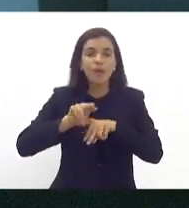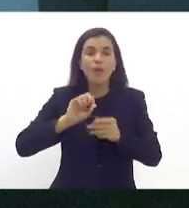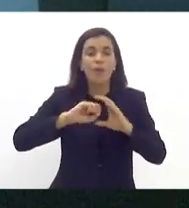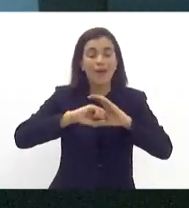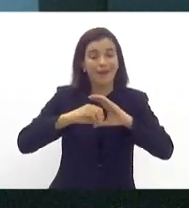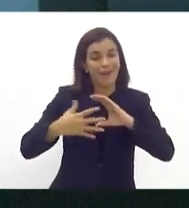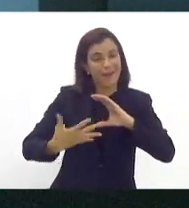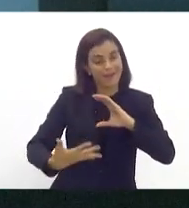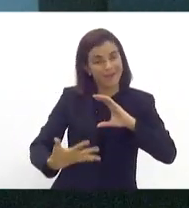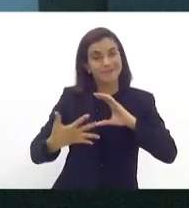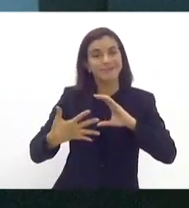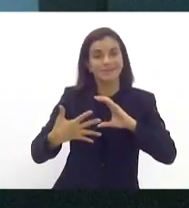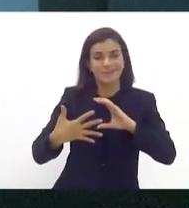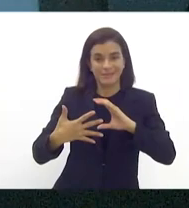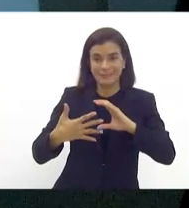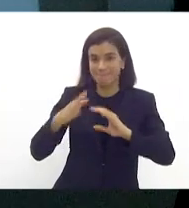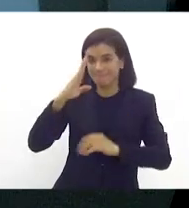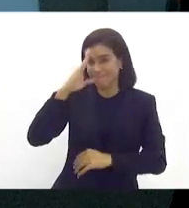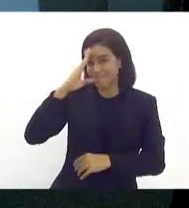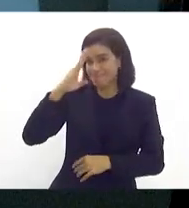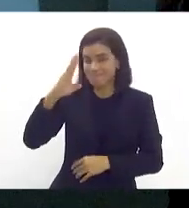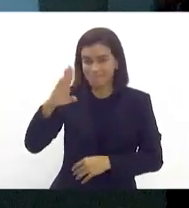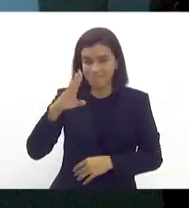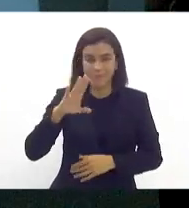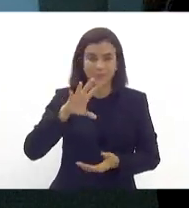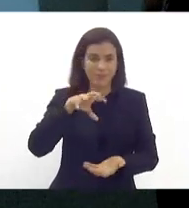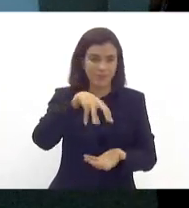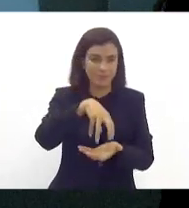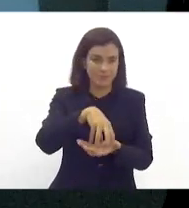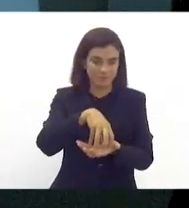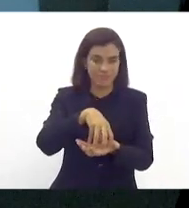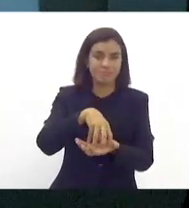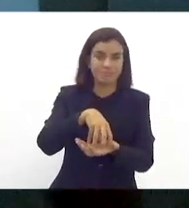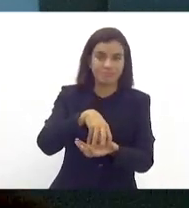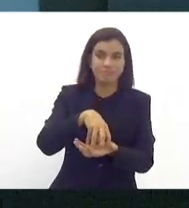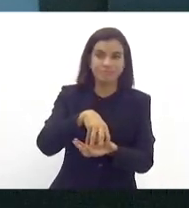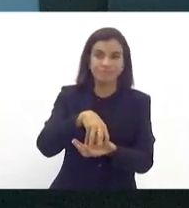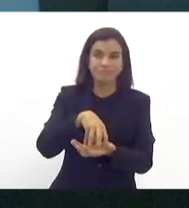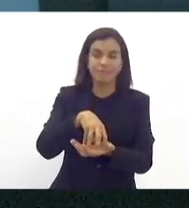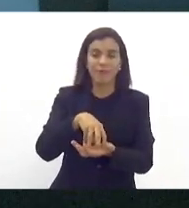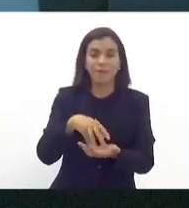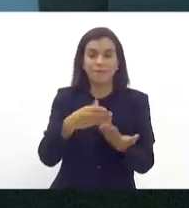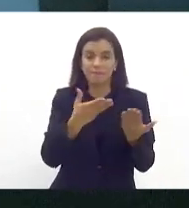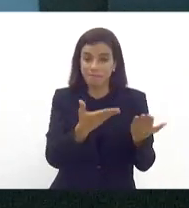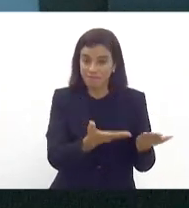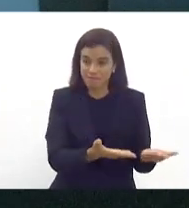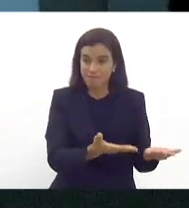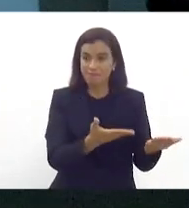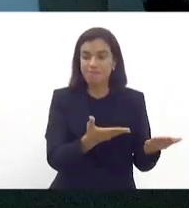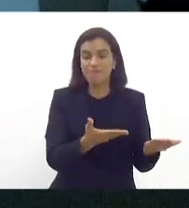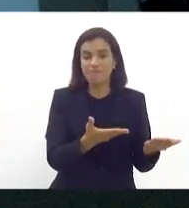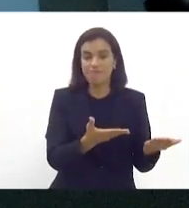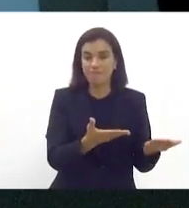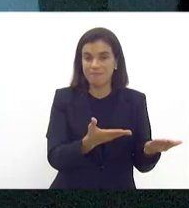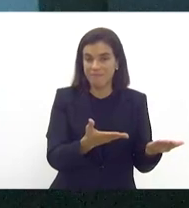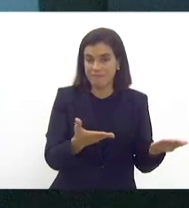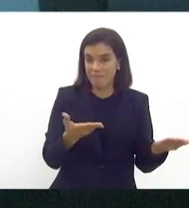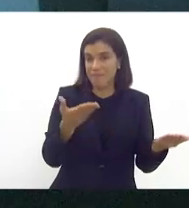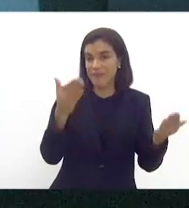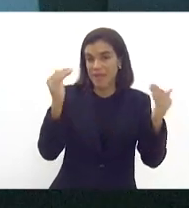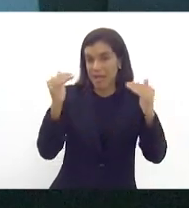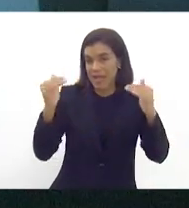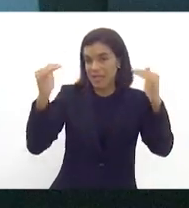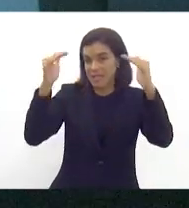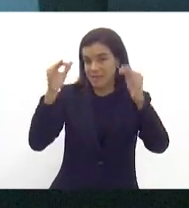característica intrínseca desse setor né a nobre a excelentíssima